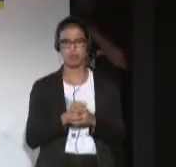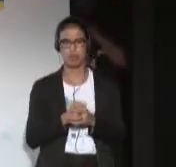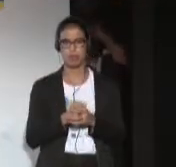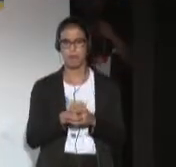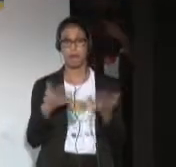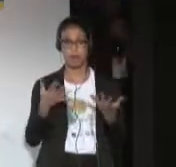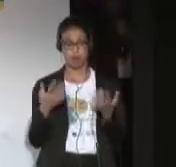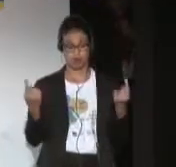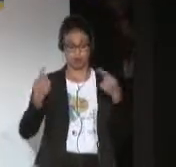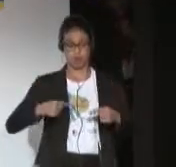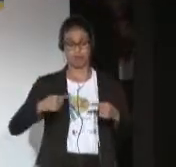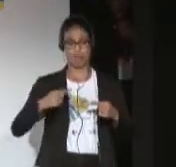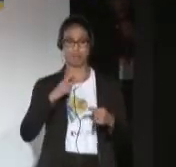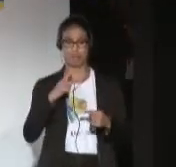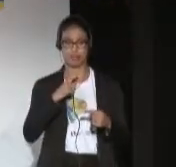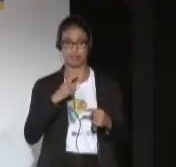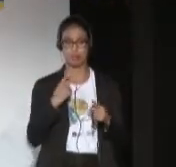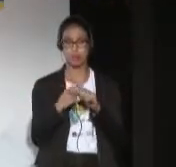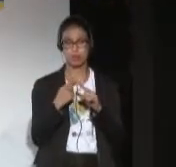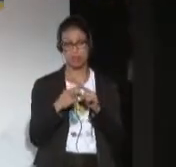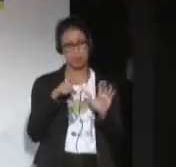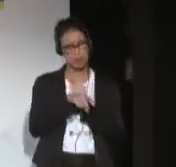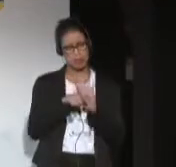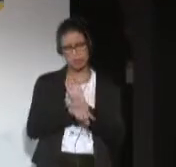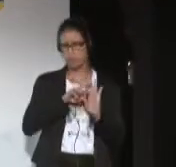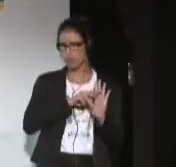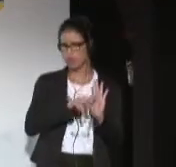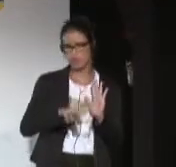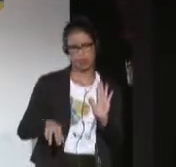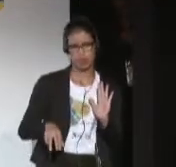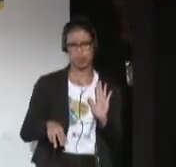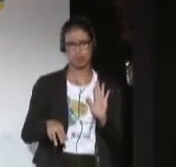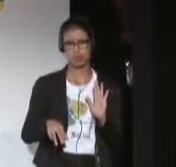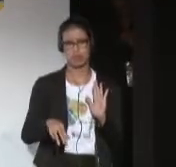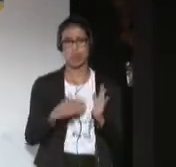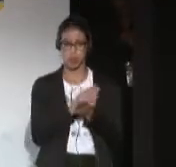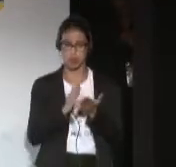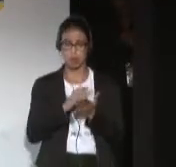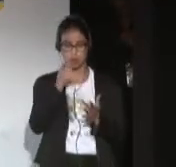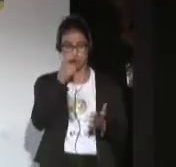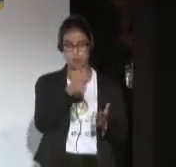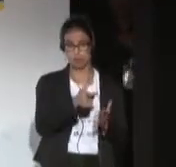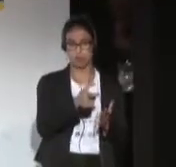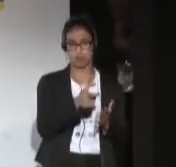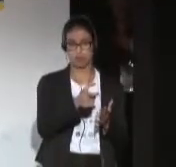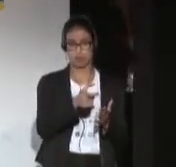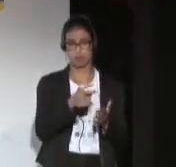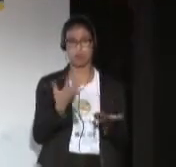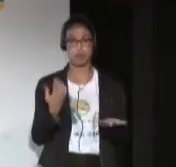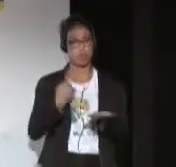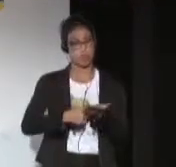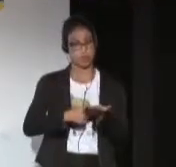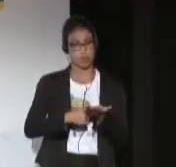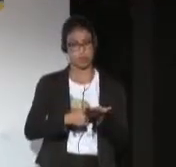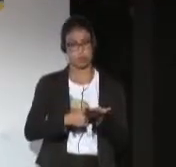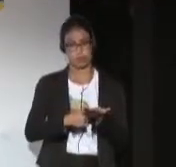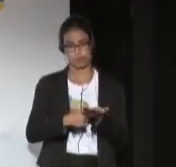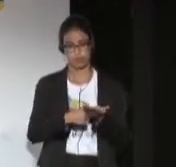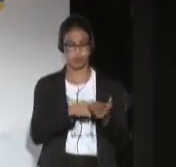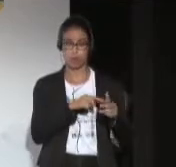desafiante missão aqui, porque tem várias perguntas e várias delas bastante interessantes. Então, o que eu vou combinar aqui com o